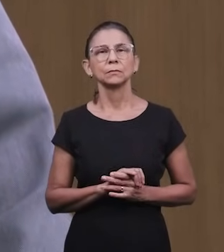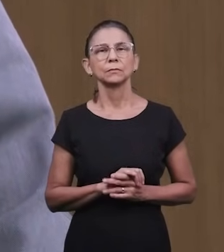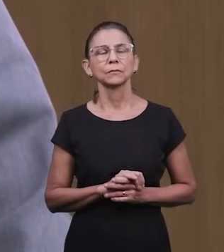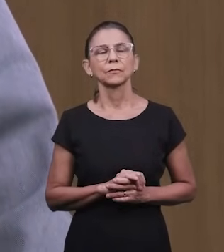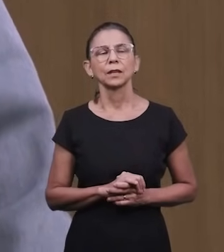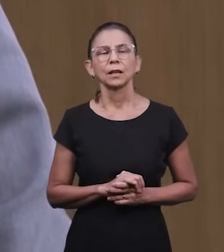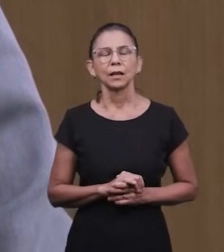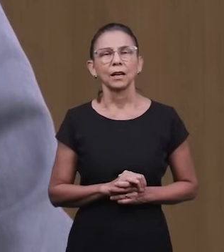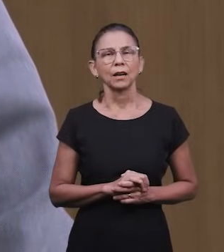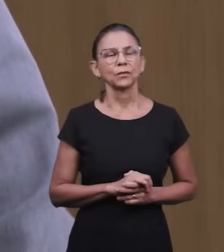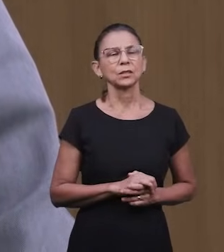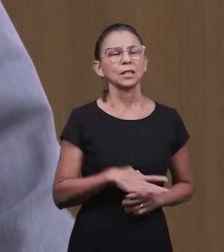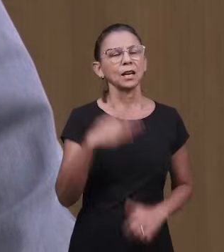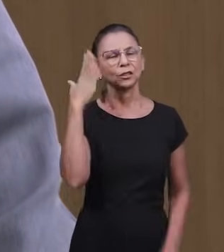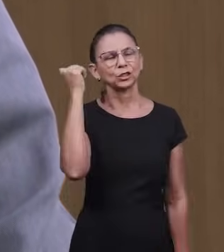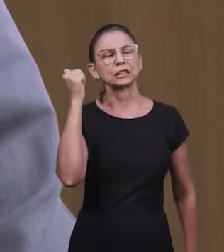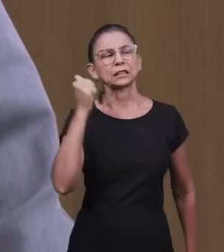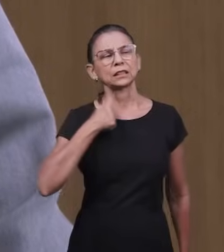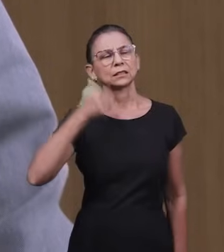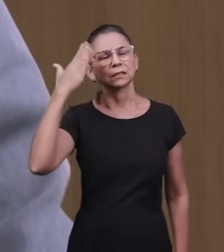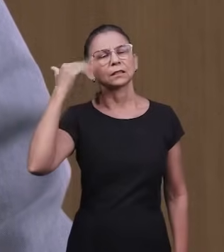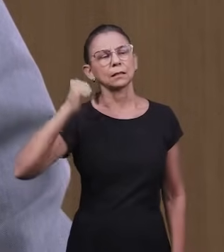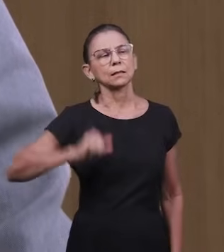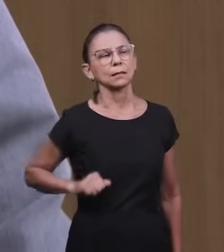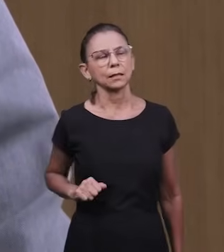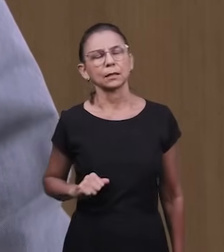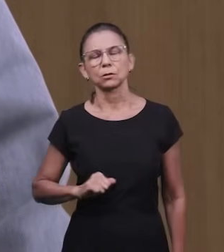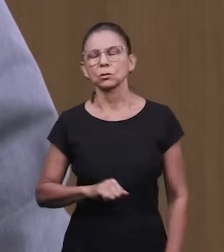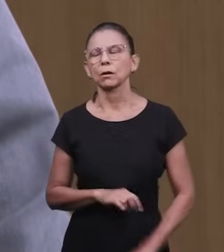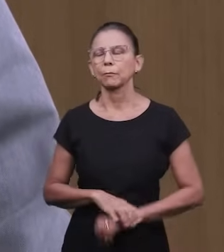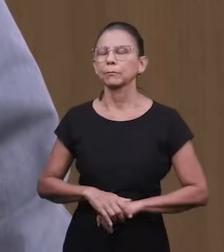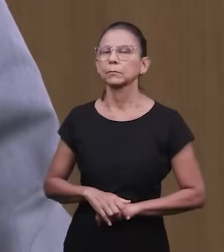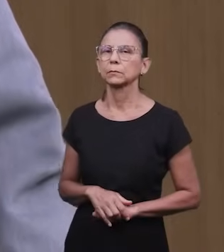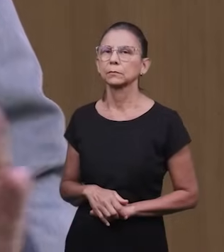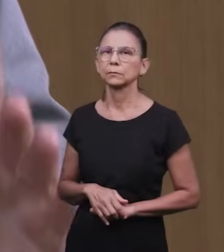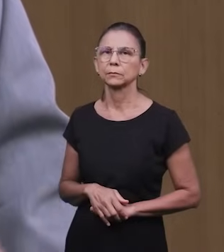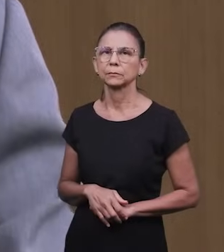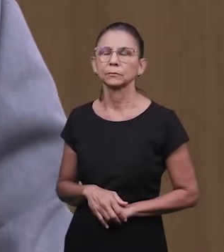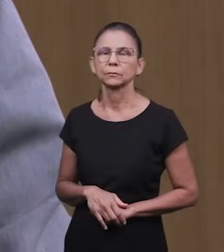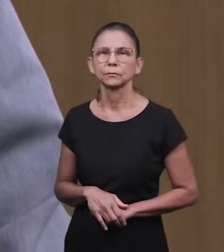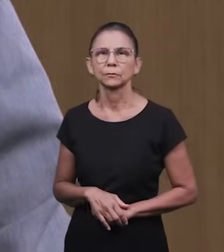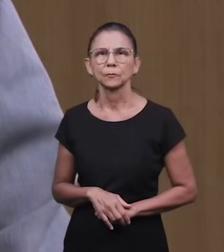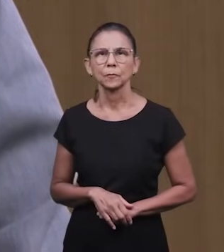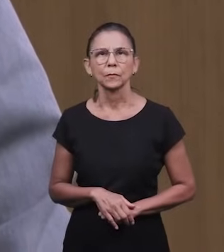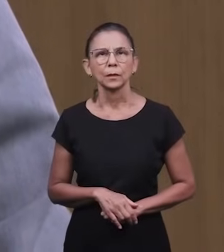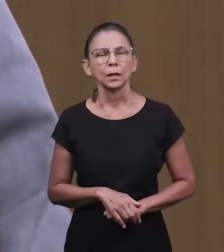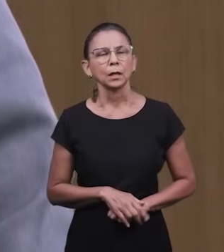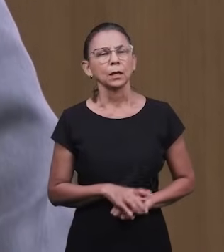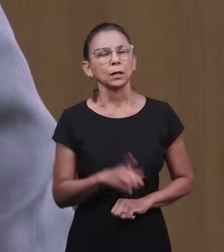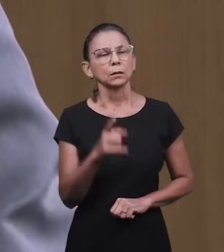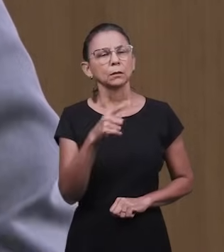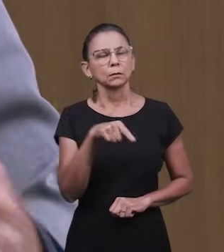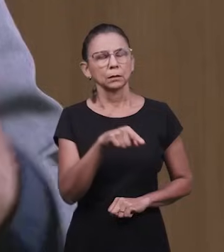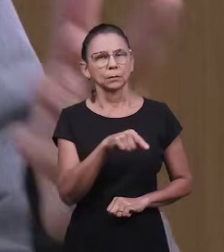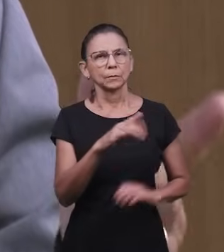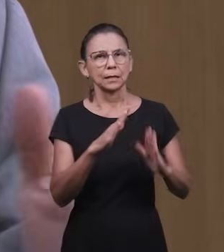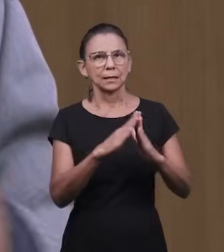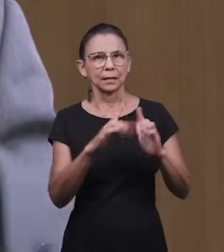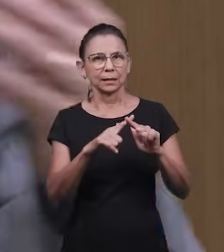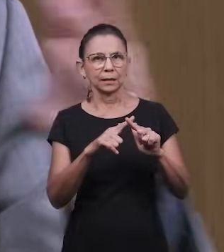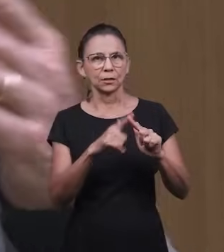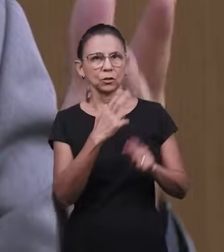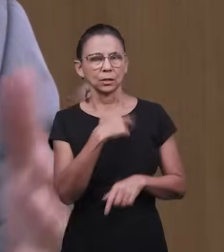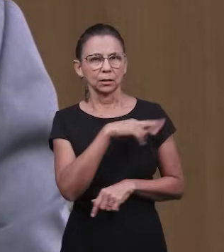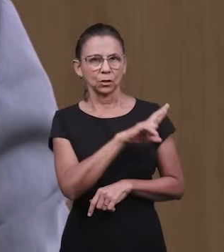Eu mais ou menos já estou sabendo. Só, não está com problema. Nós vamos arrumar aqui uma consulta com um psicólogo. A igreja